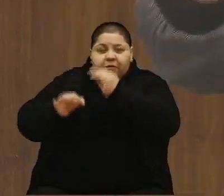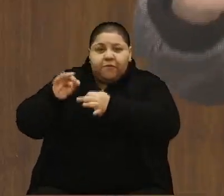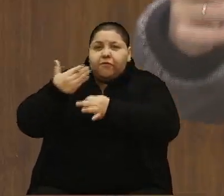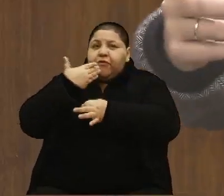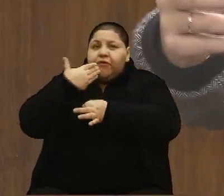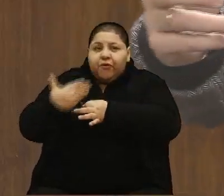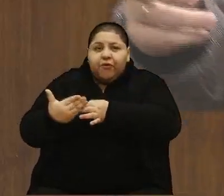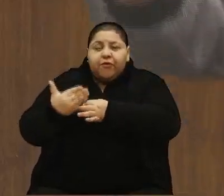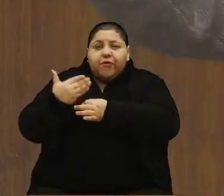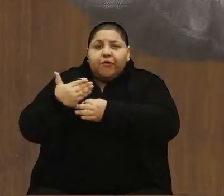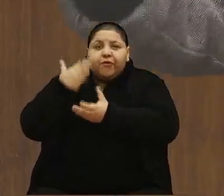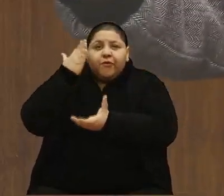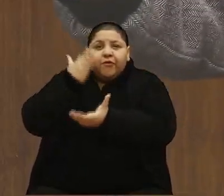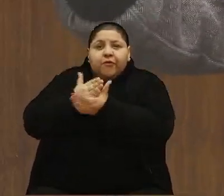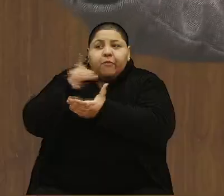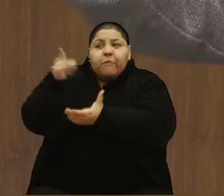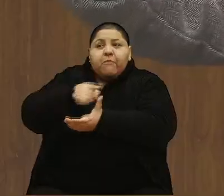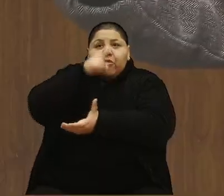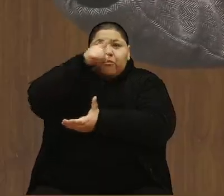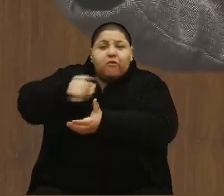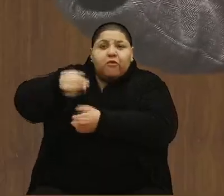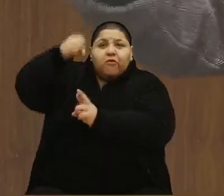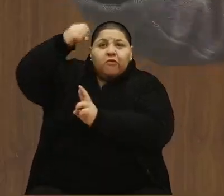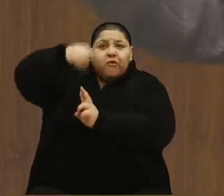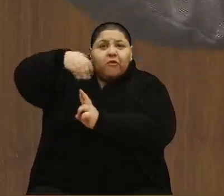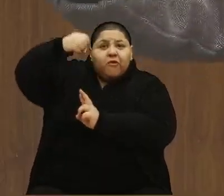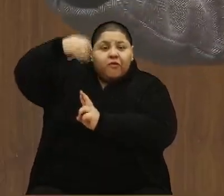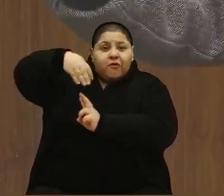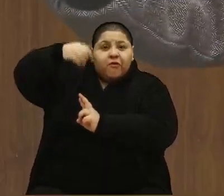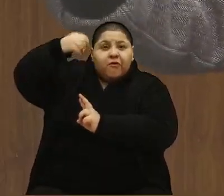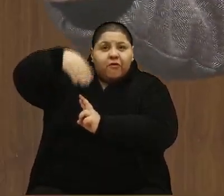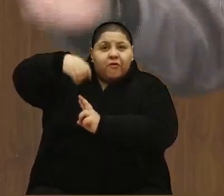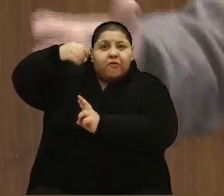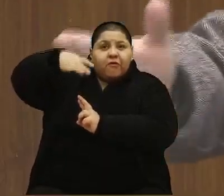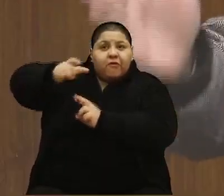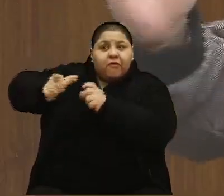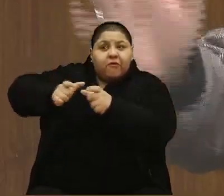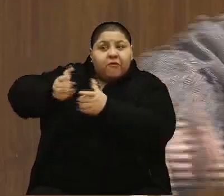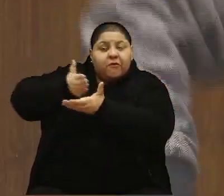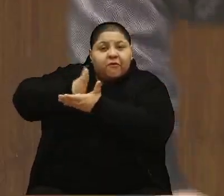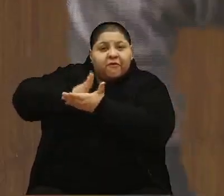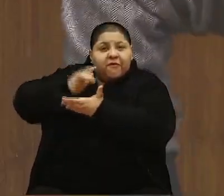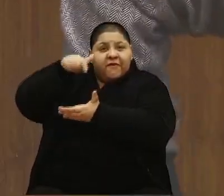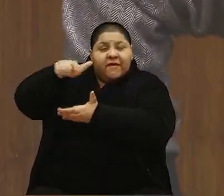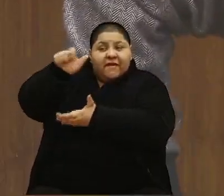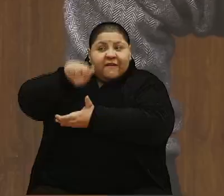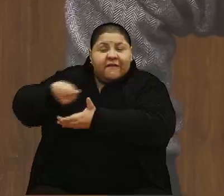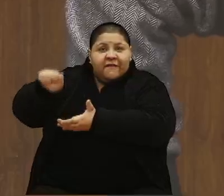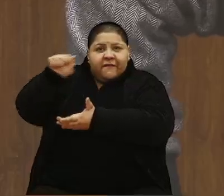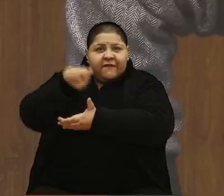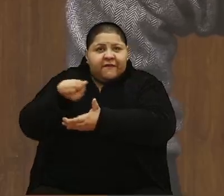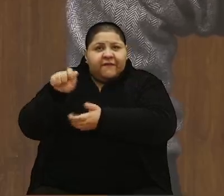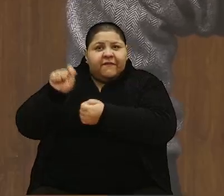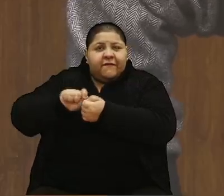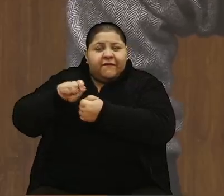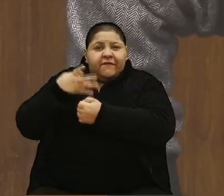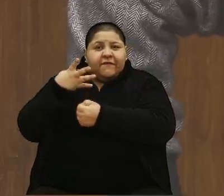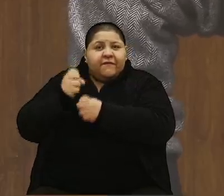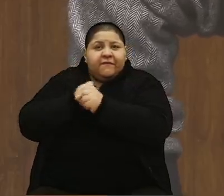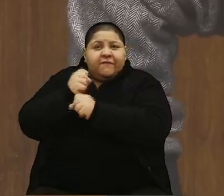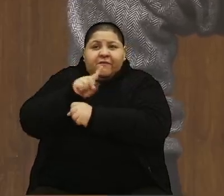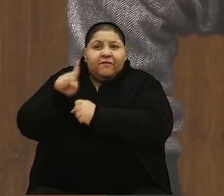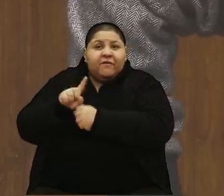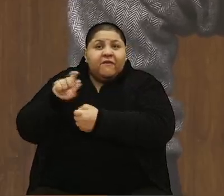pedindo uma liminar para proibir a RGE para medir por média. Essa associação fazem 4 anos que não é